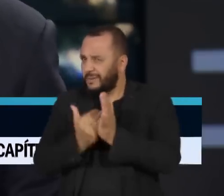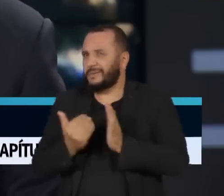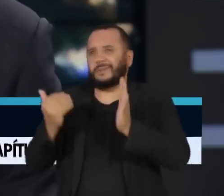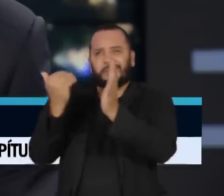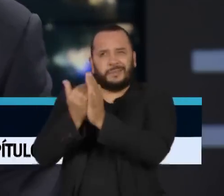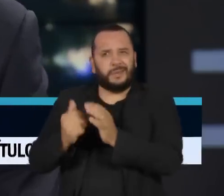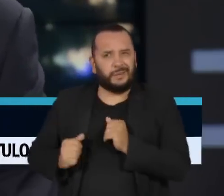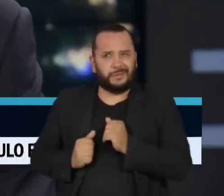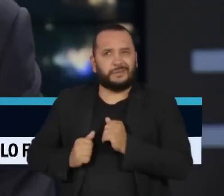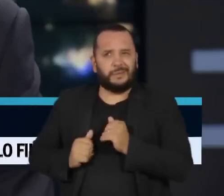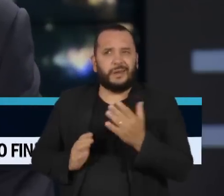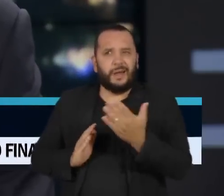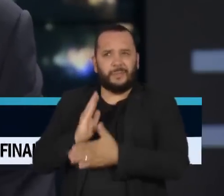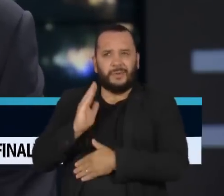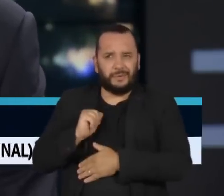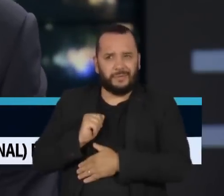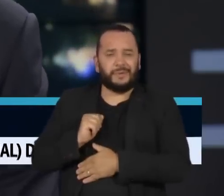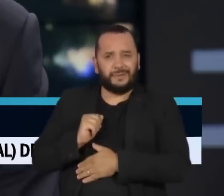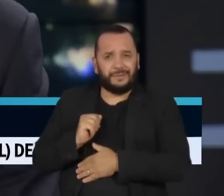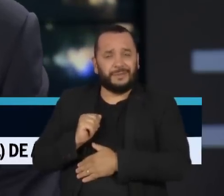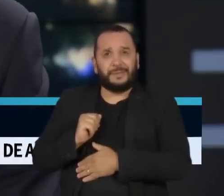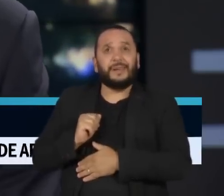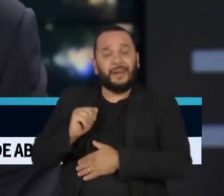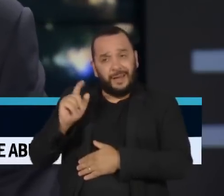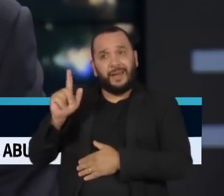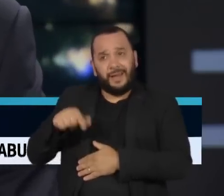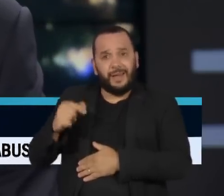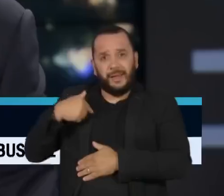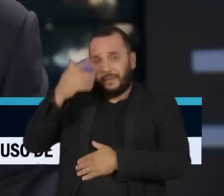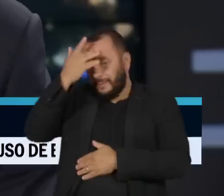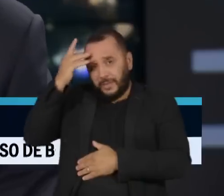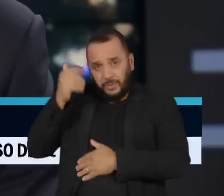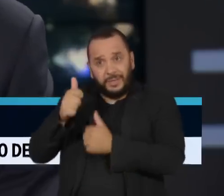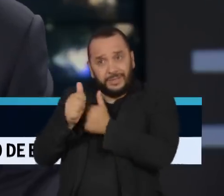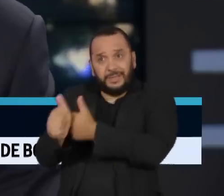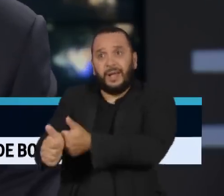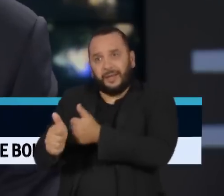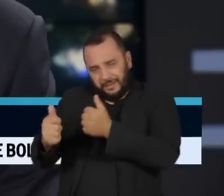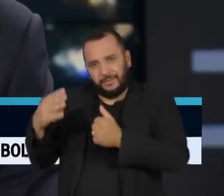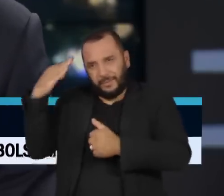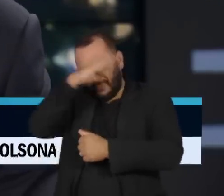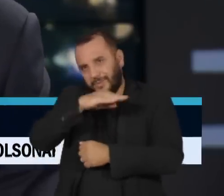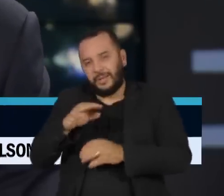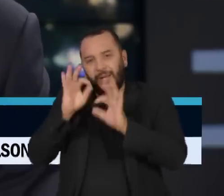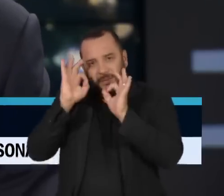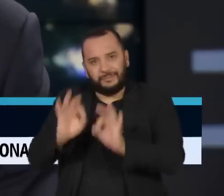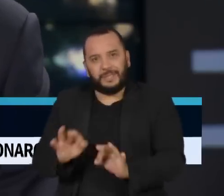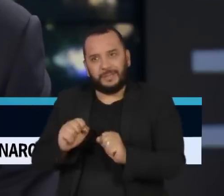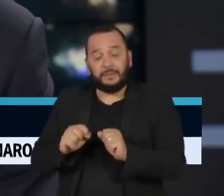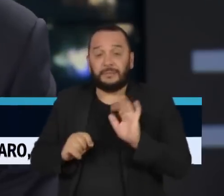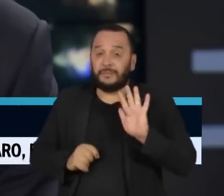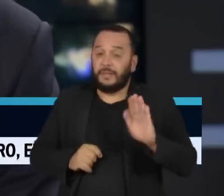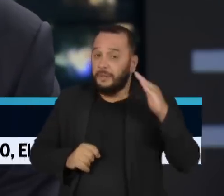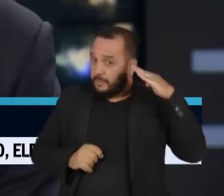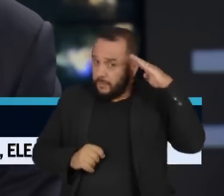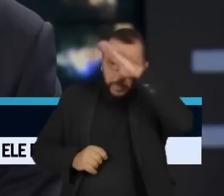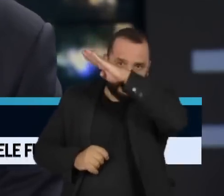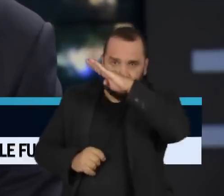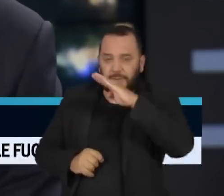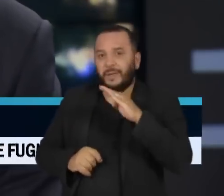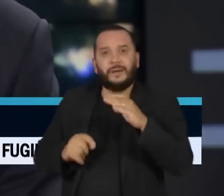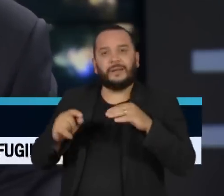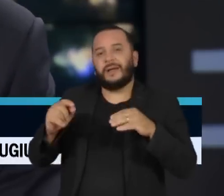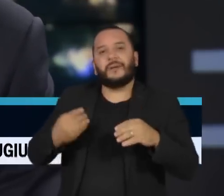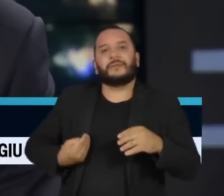certo? É aquela parcela do bolsonarista raiz. Mas o Bolsonaro, é isso que eu volto a dizer, por não ser